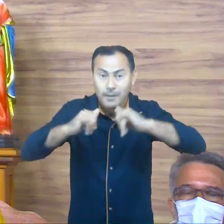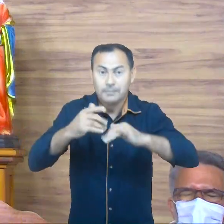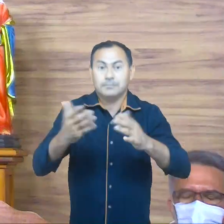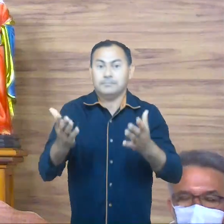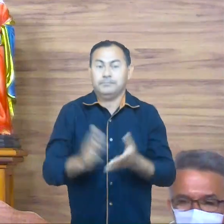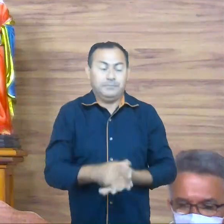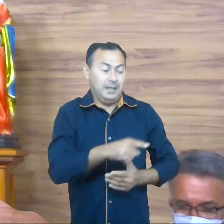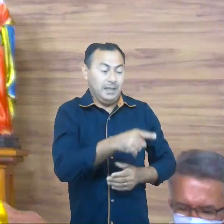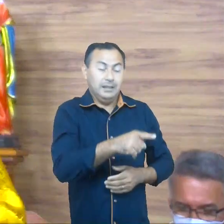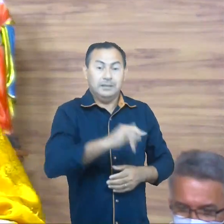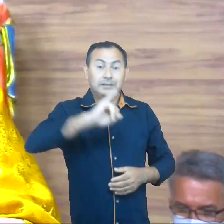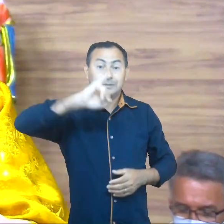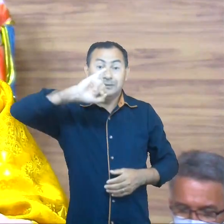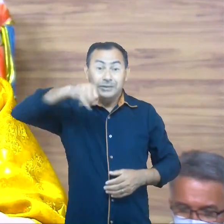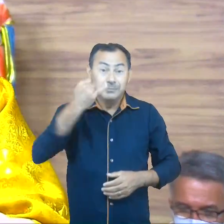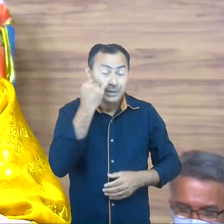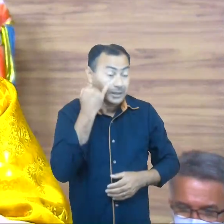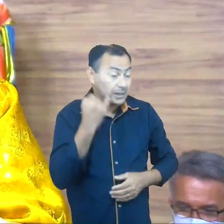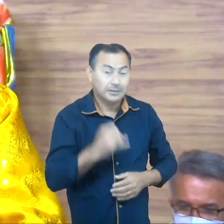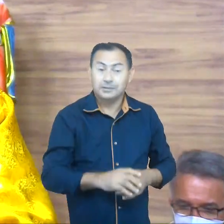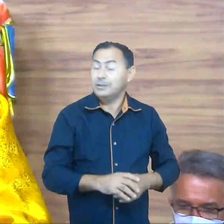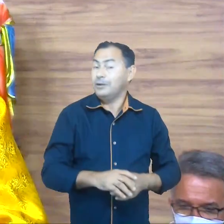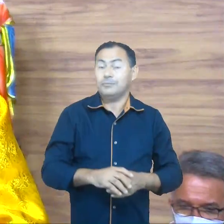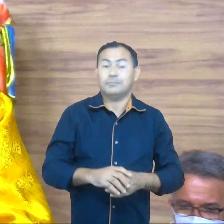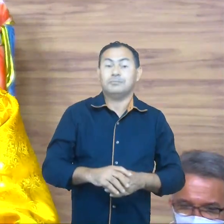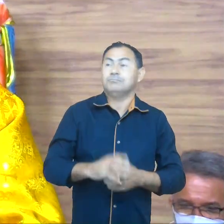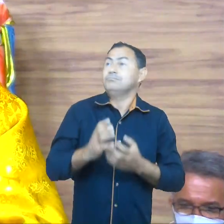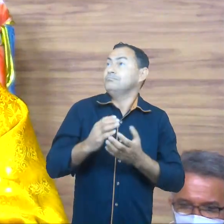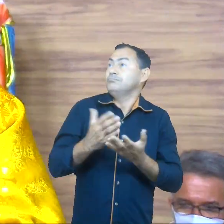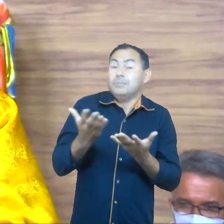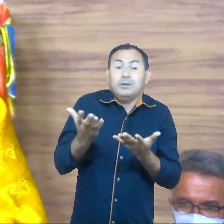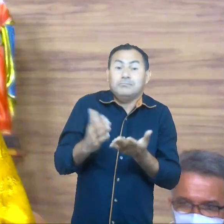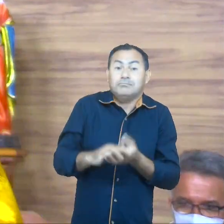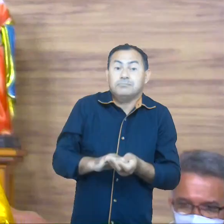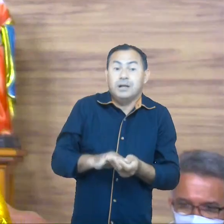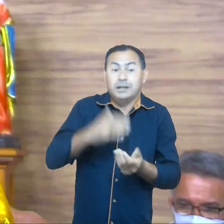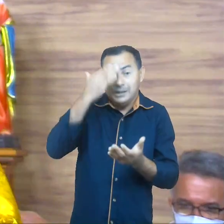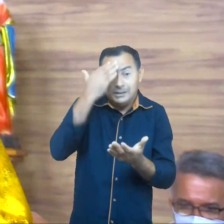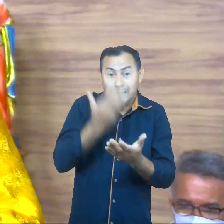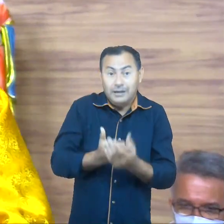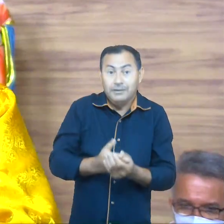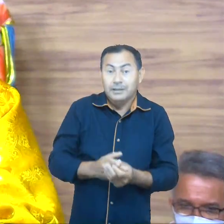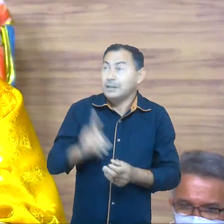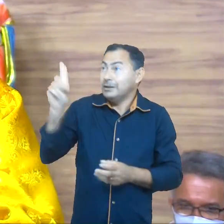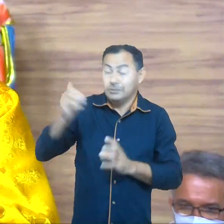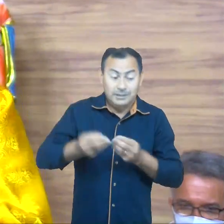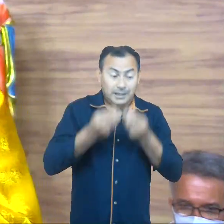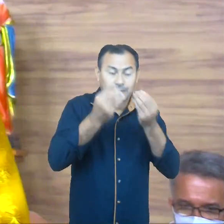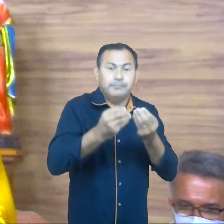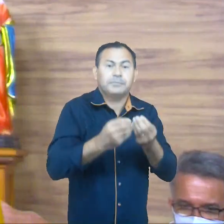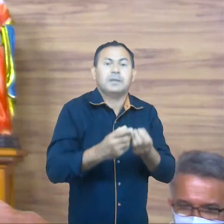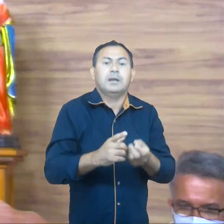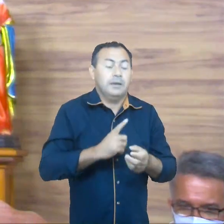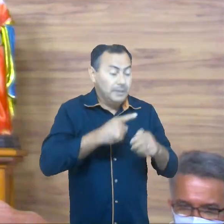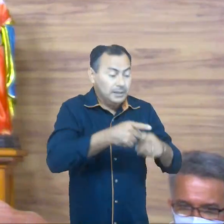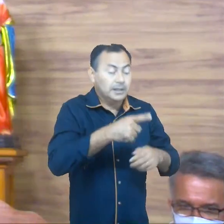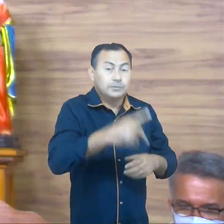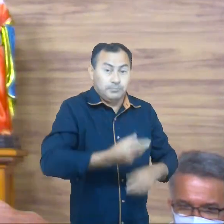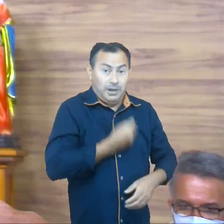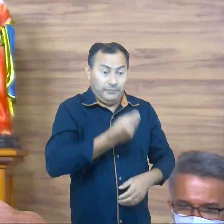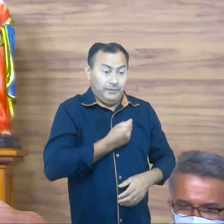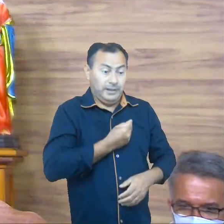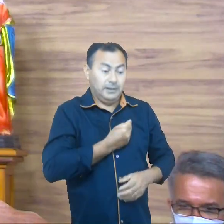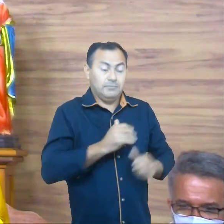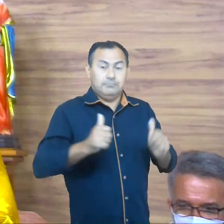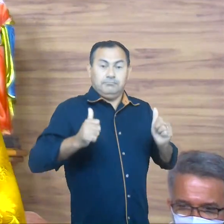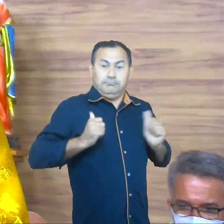Ele não esperava de Deus algo que ele tinha que sair. Ele tinha que sair da sua vida